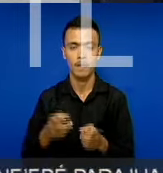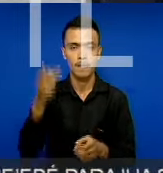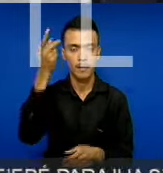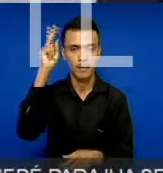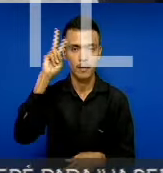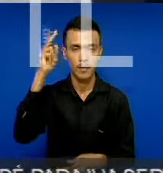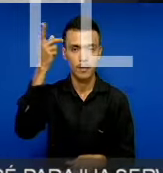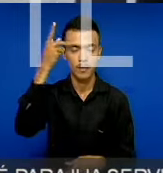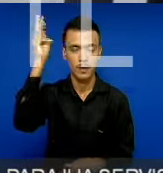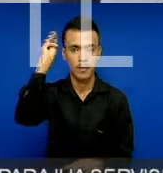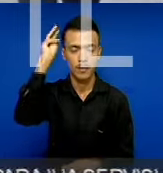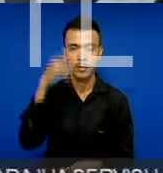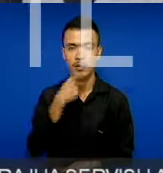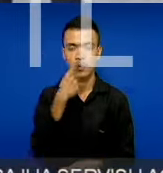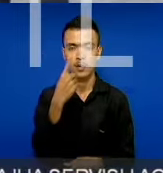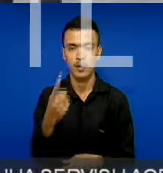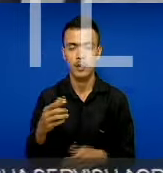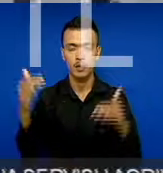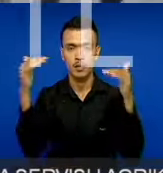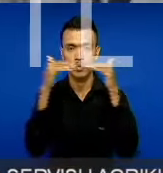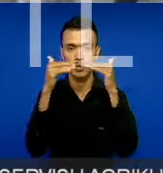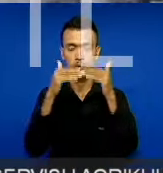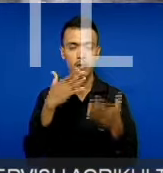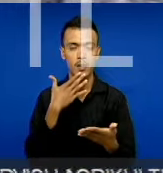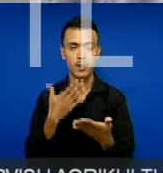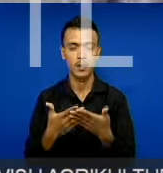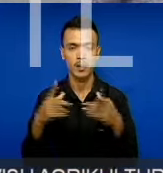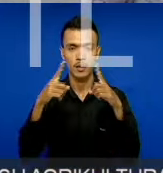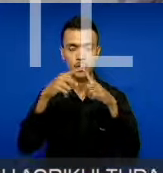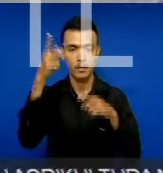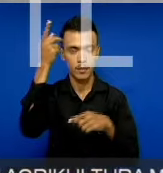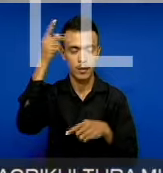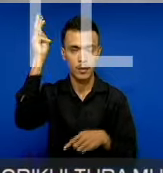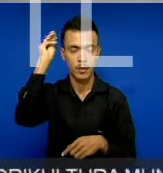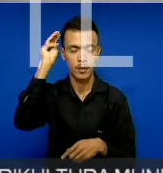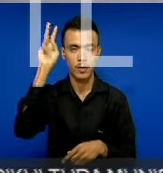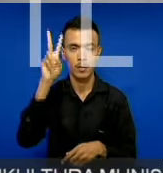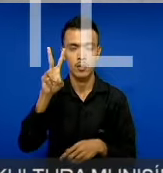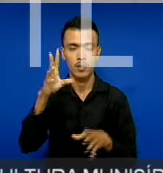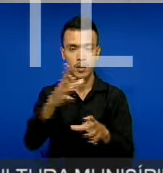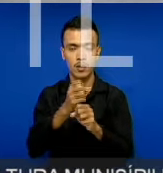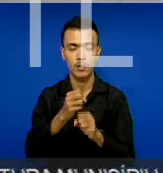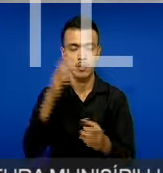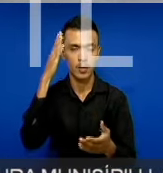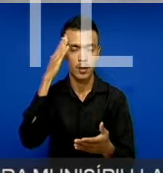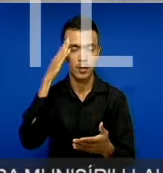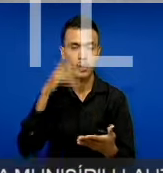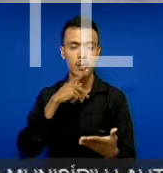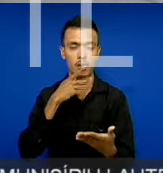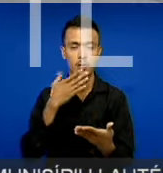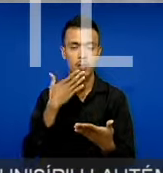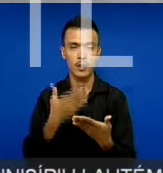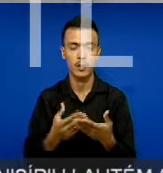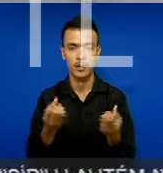Calvo Adilai afirma: encontrou nem Hanessa privilégio da ba vice-primeiro-ministro na rua, também sim o anuin positivo para com o seu estado,